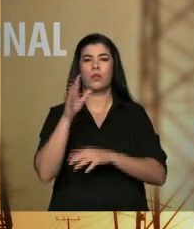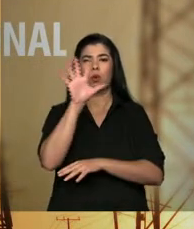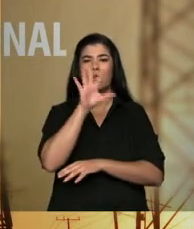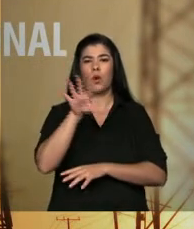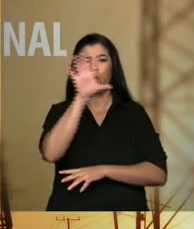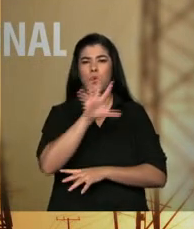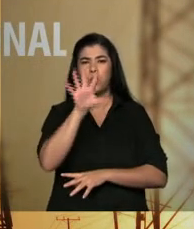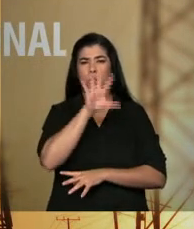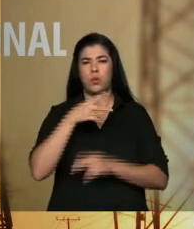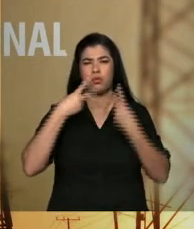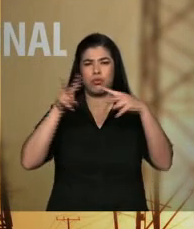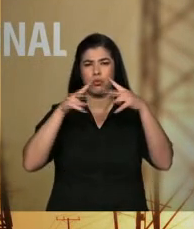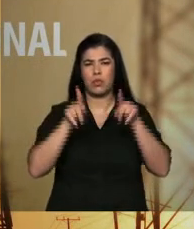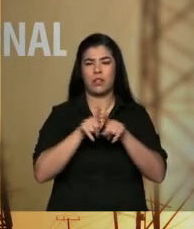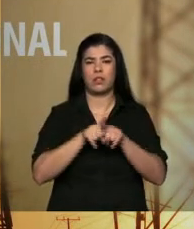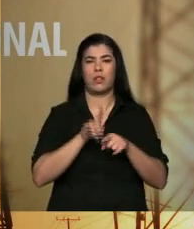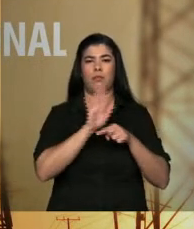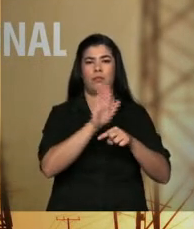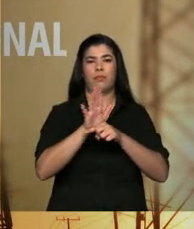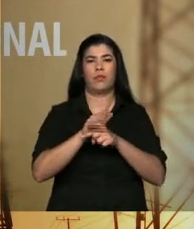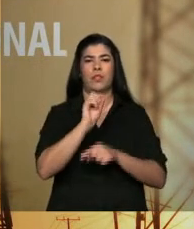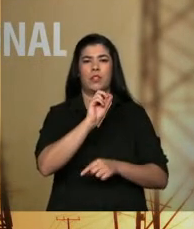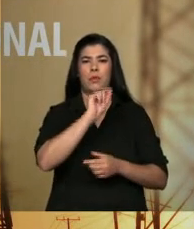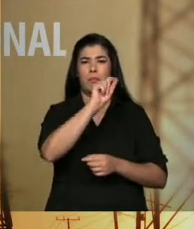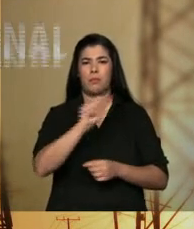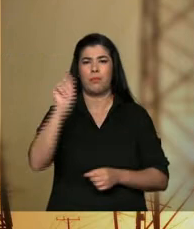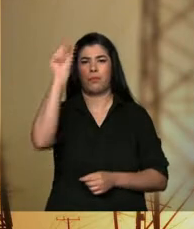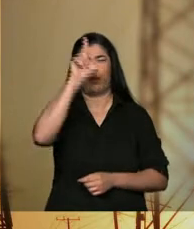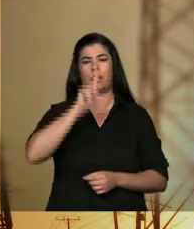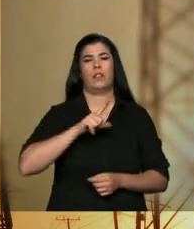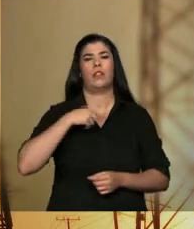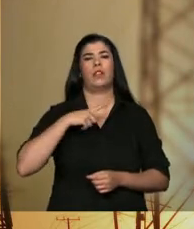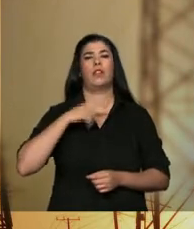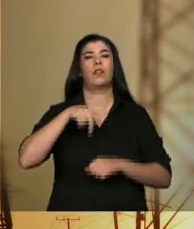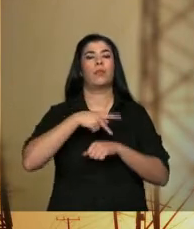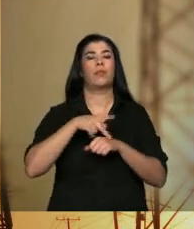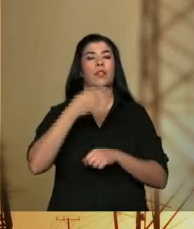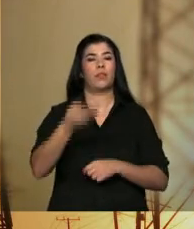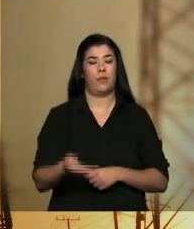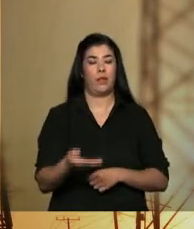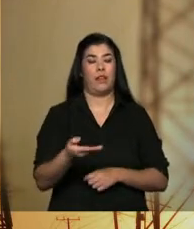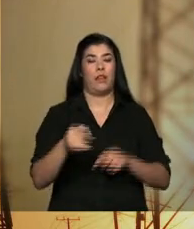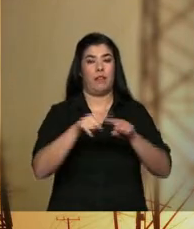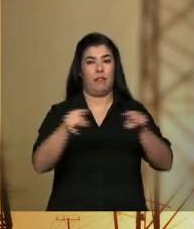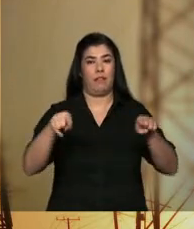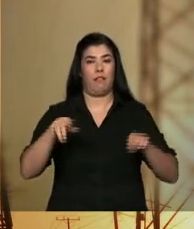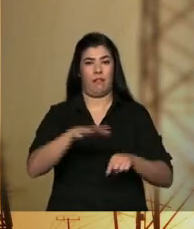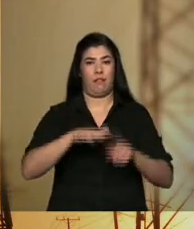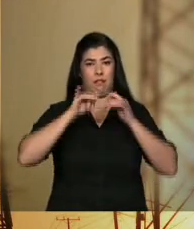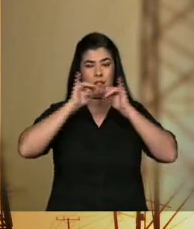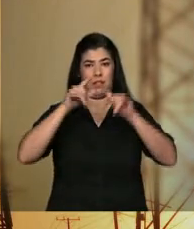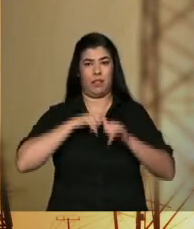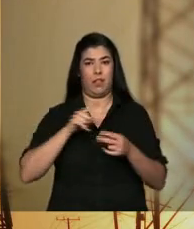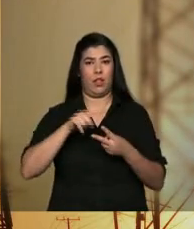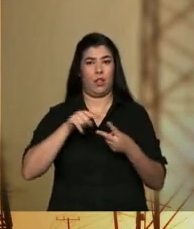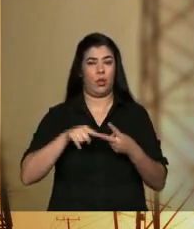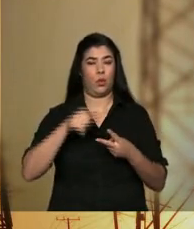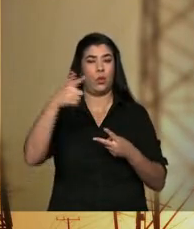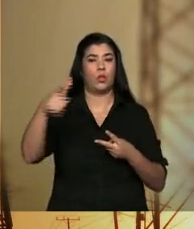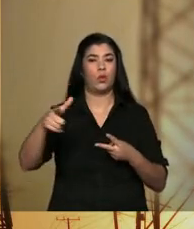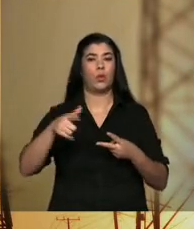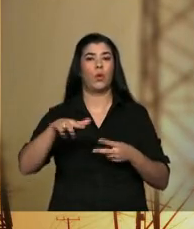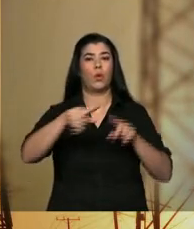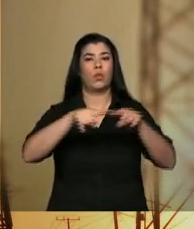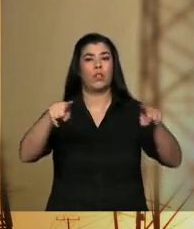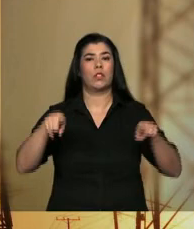que abastece subestações espalhadas pelo país. A subestação olímpica é alimentada pela energia de duas outras subestações,